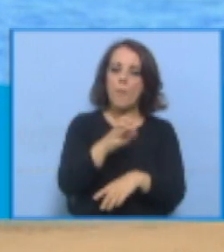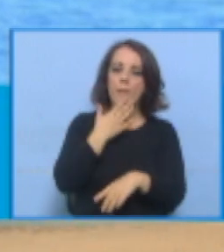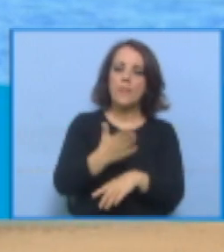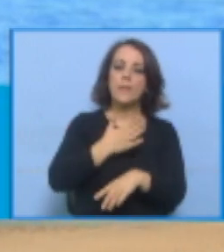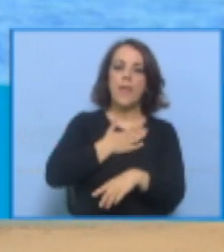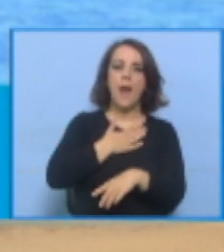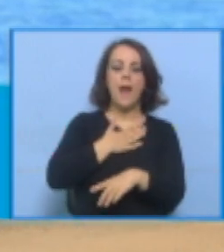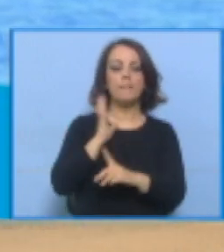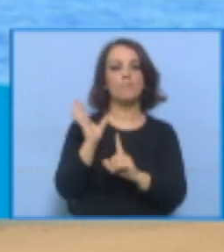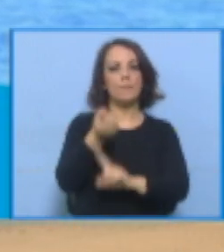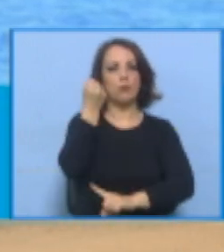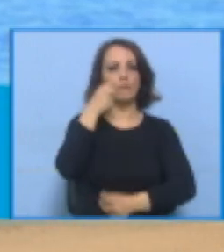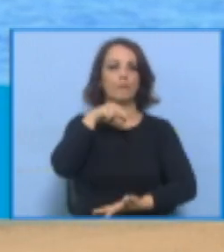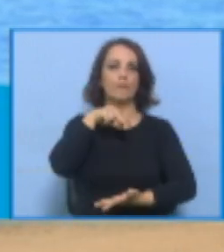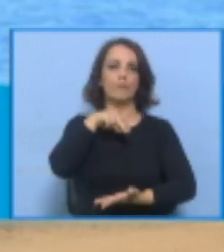posição também